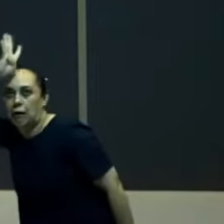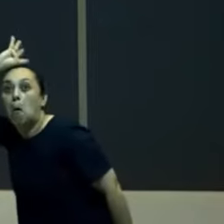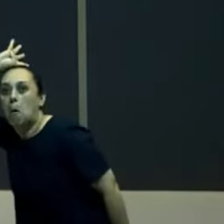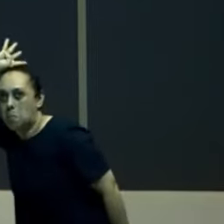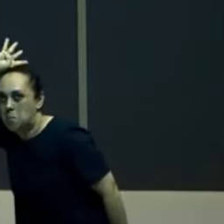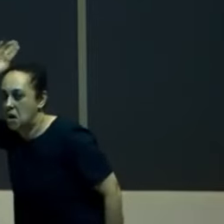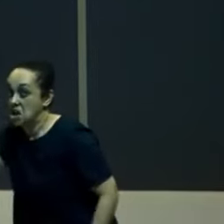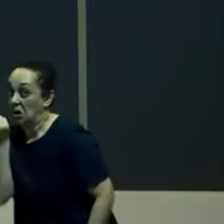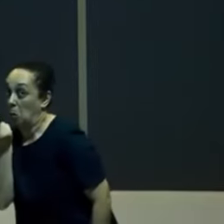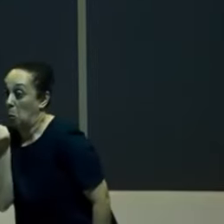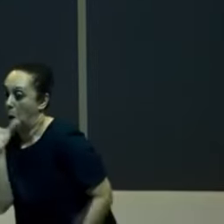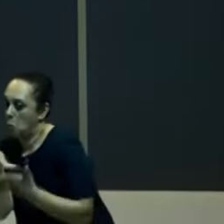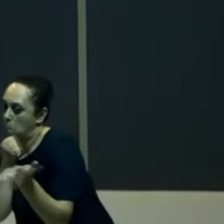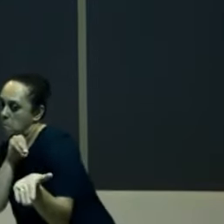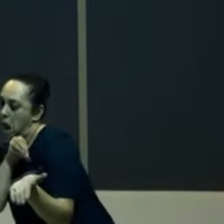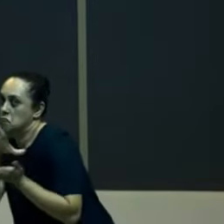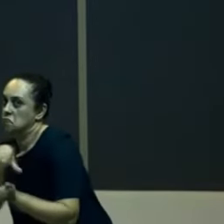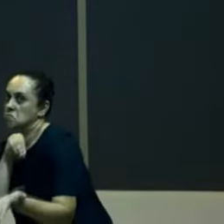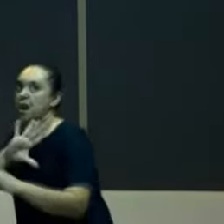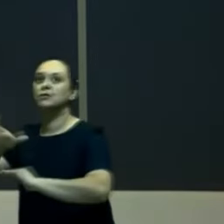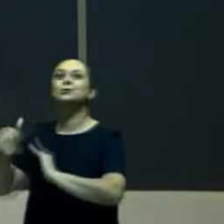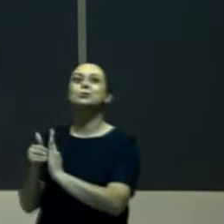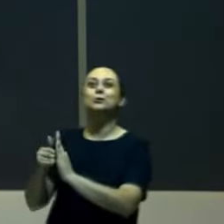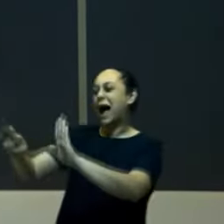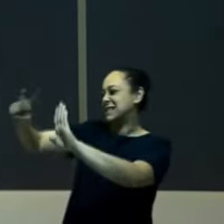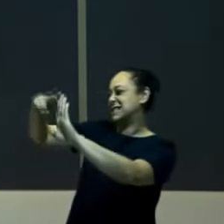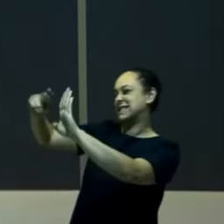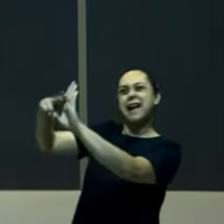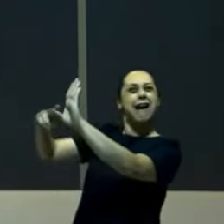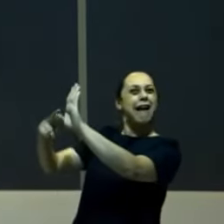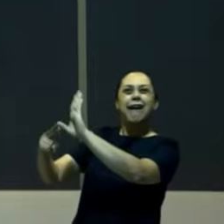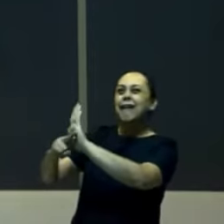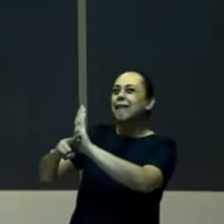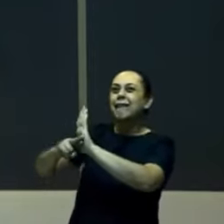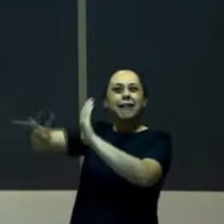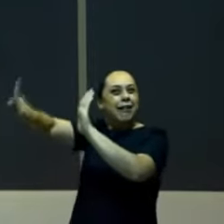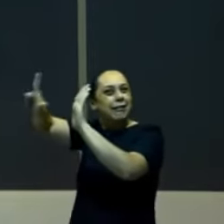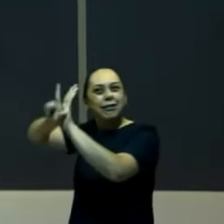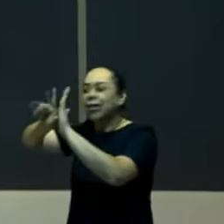as regras, as leis, eram muito parecidas com as de Roma.